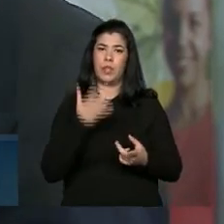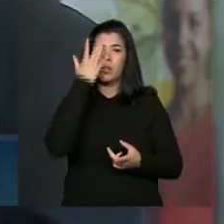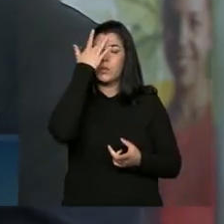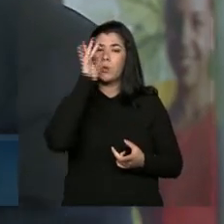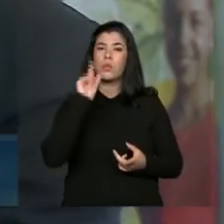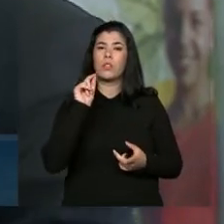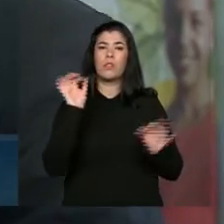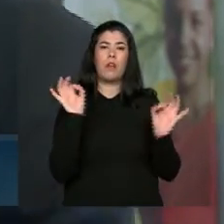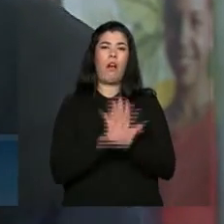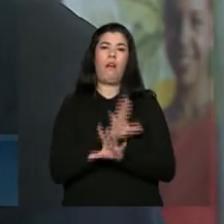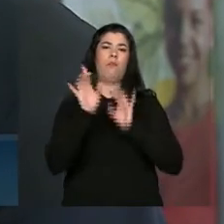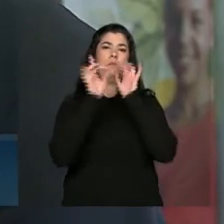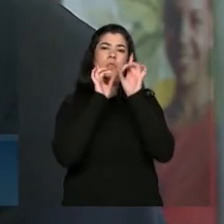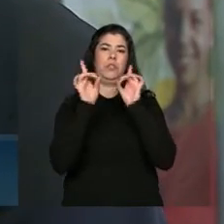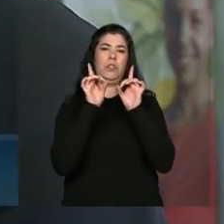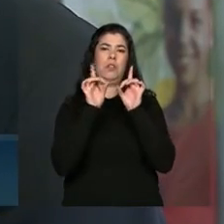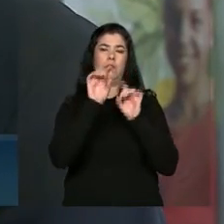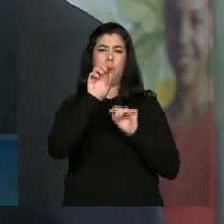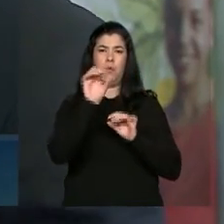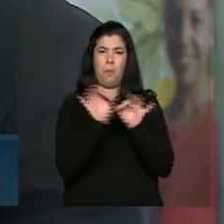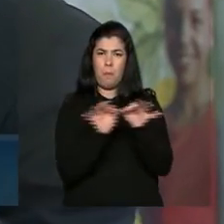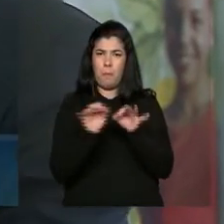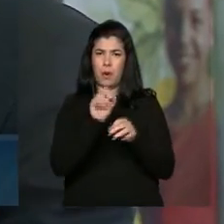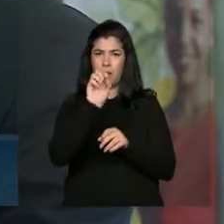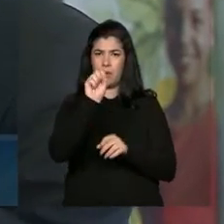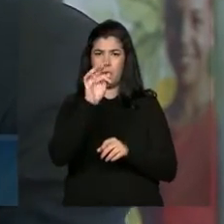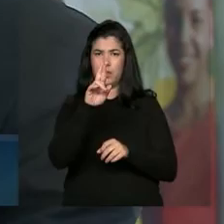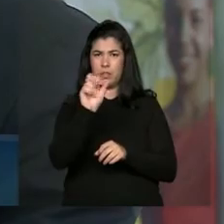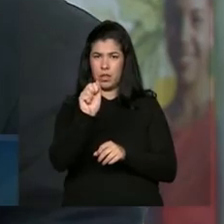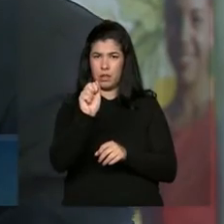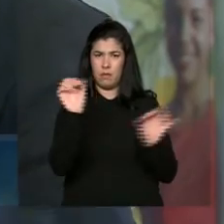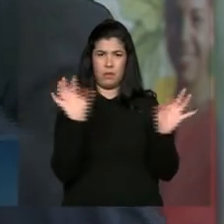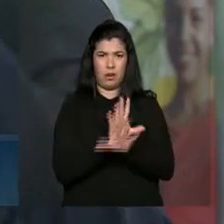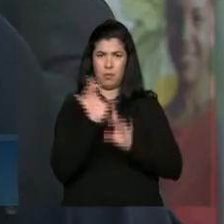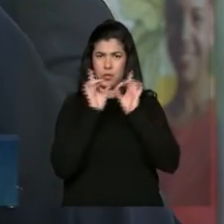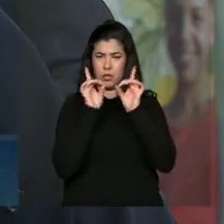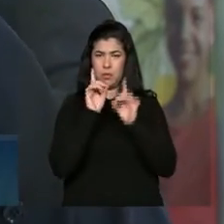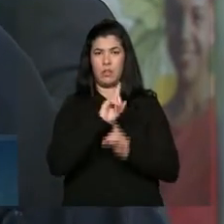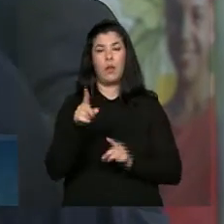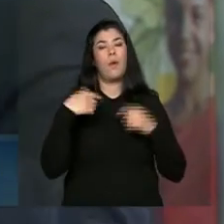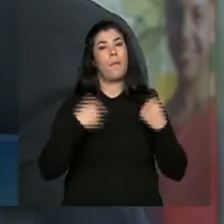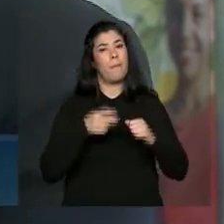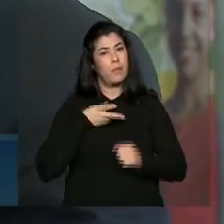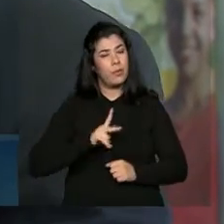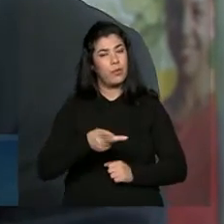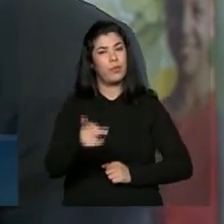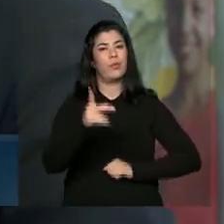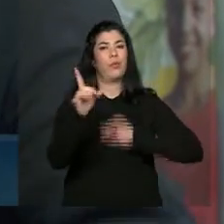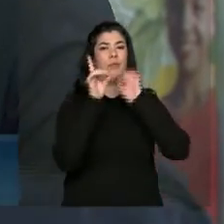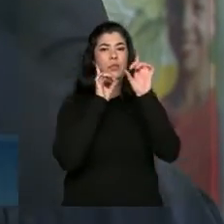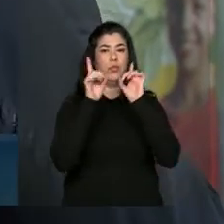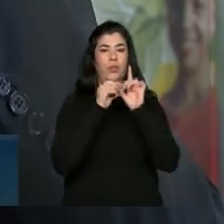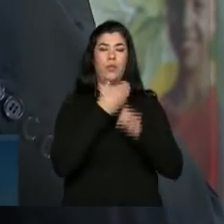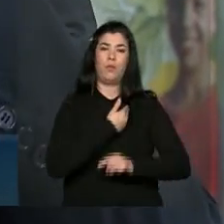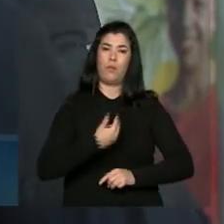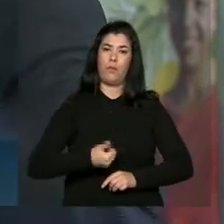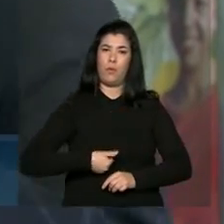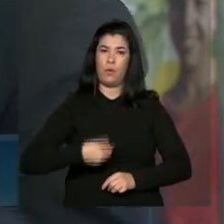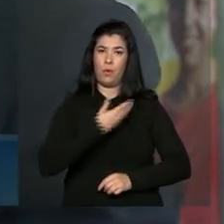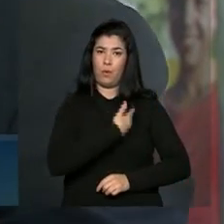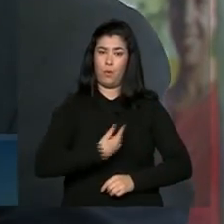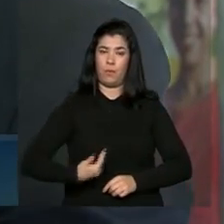cessa o diálogo com o lançamento do Plano Safra. Nós precisamos agora de diálogo com os governos dos estados, com os